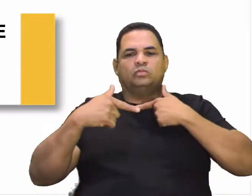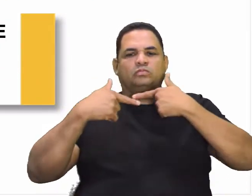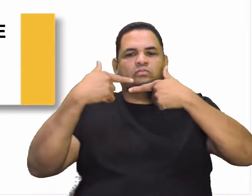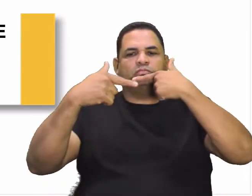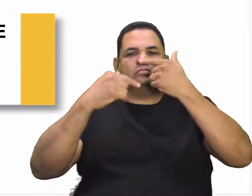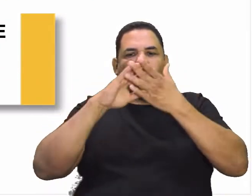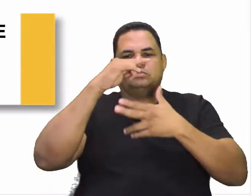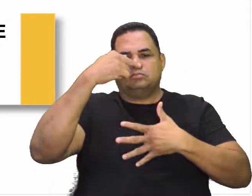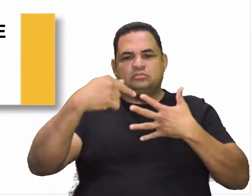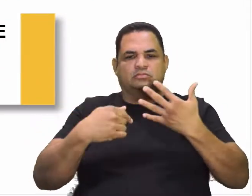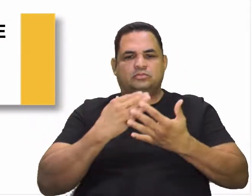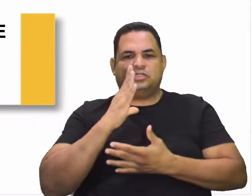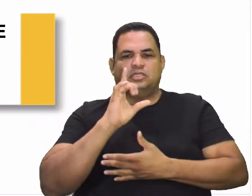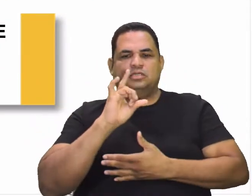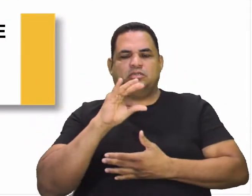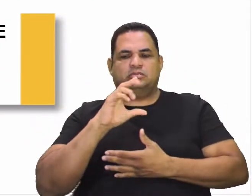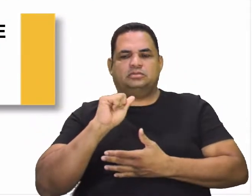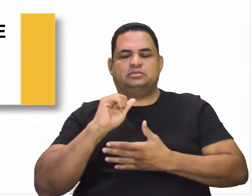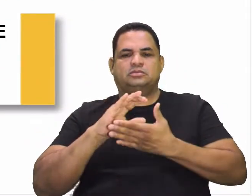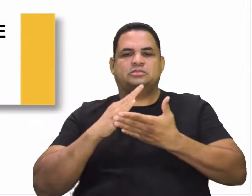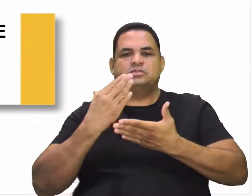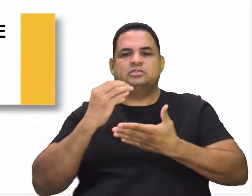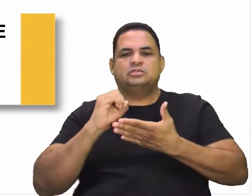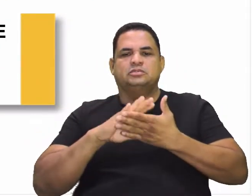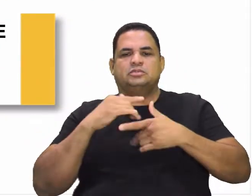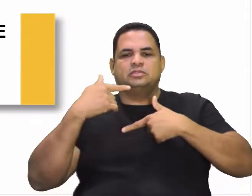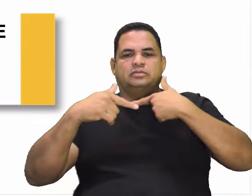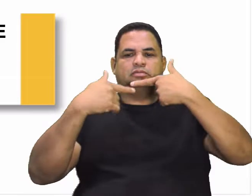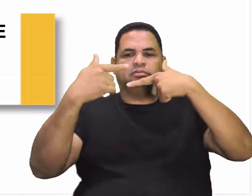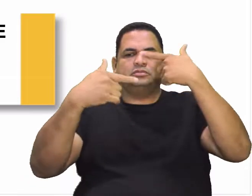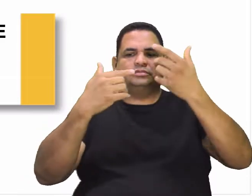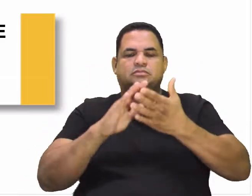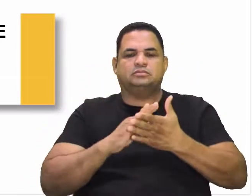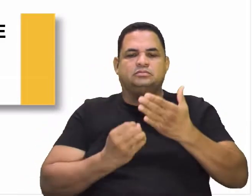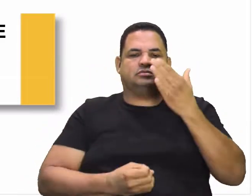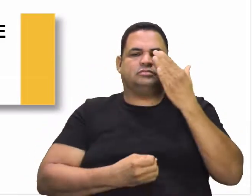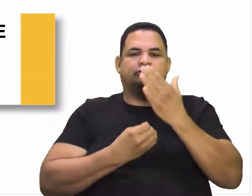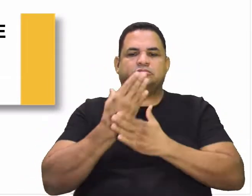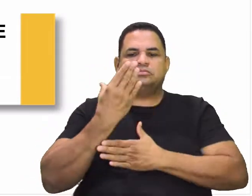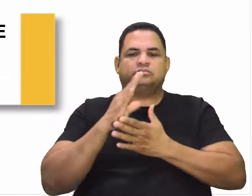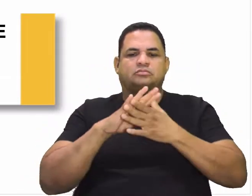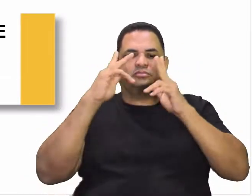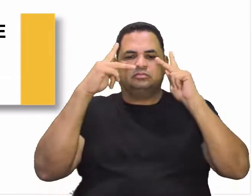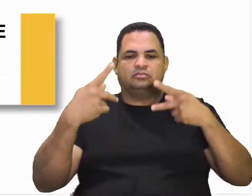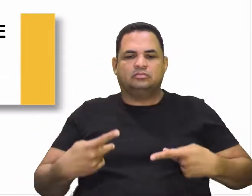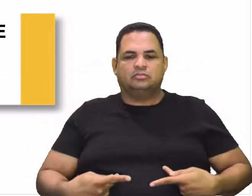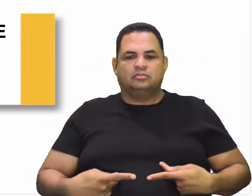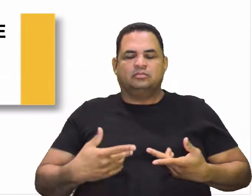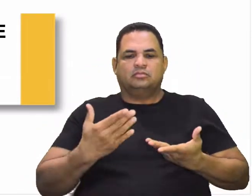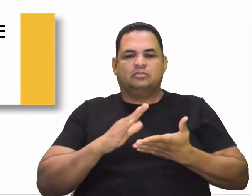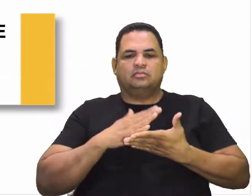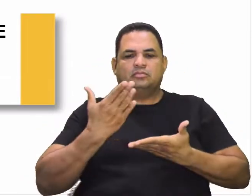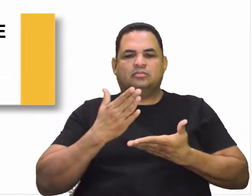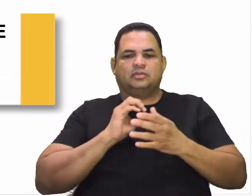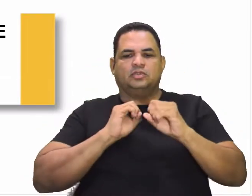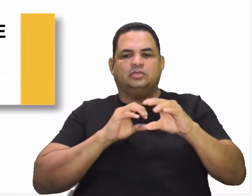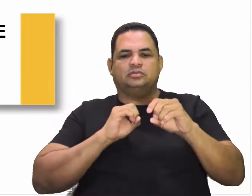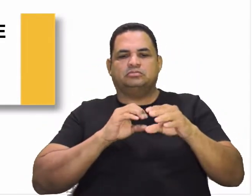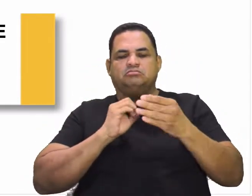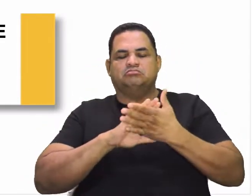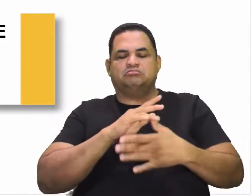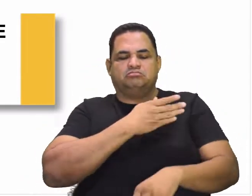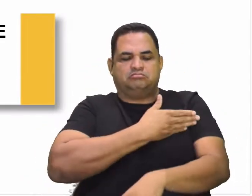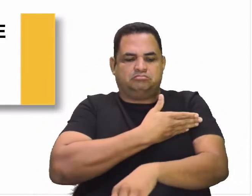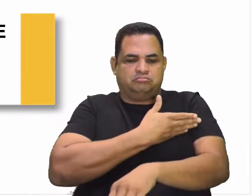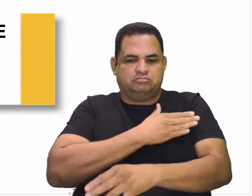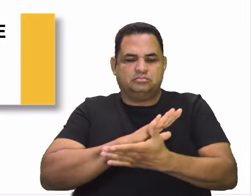espécie, o criacionismo e o evolucionismo, a origem da humanidade, a domesticação do ser